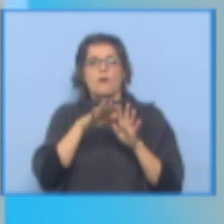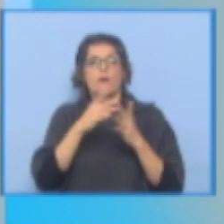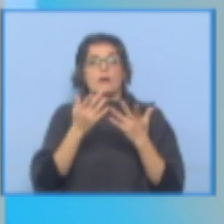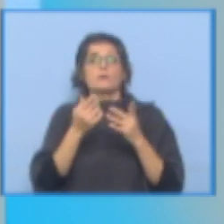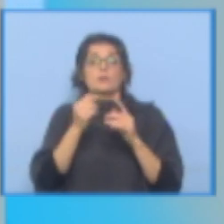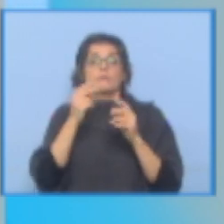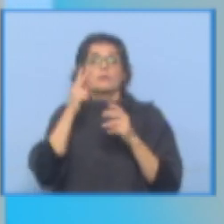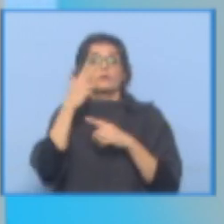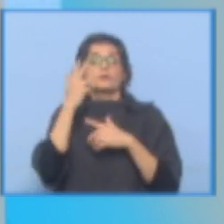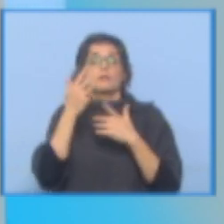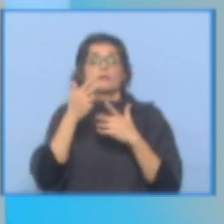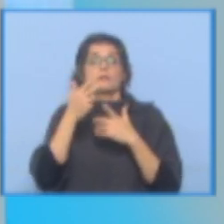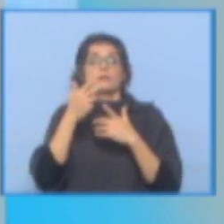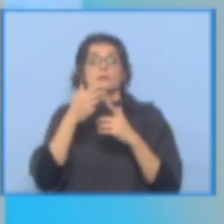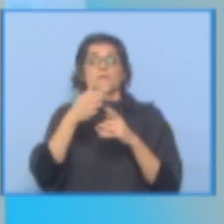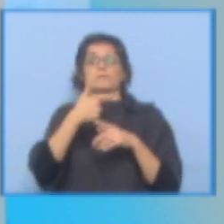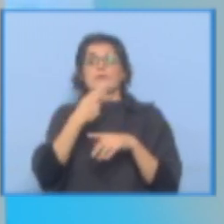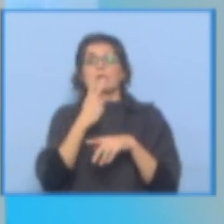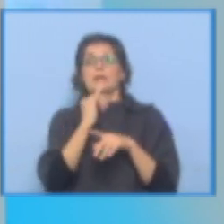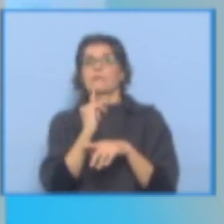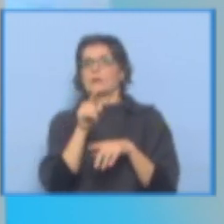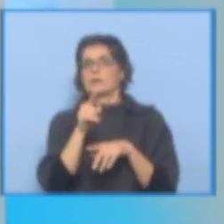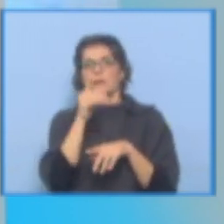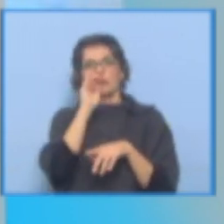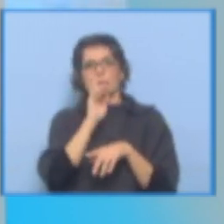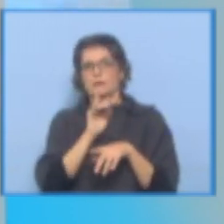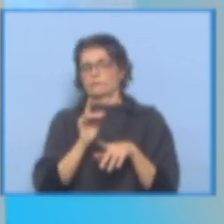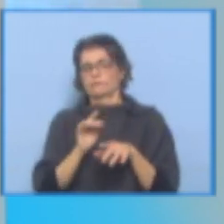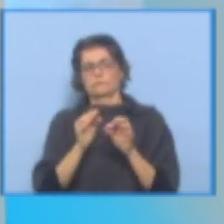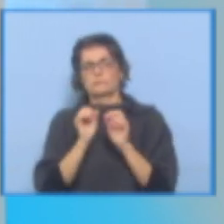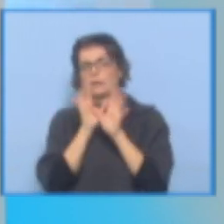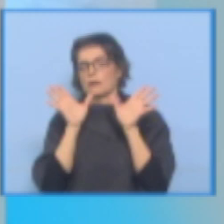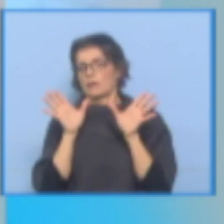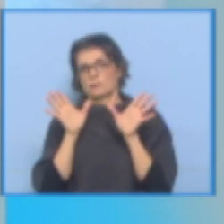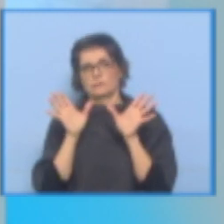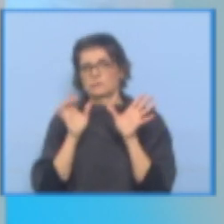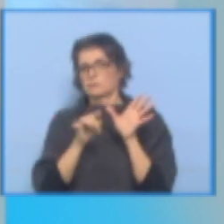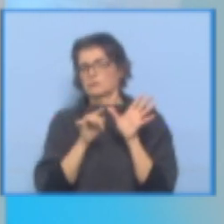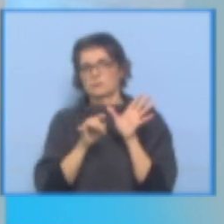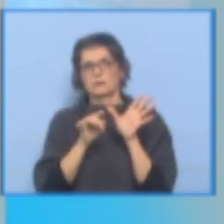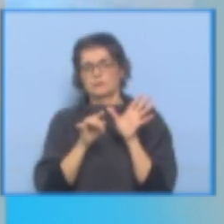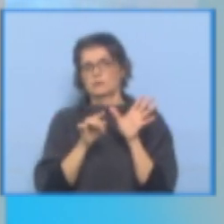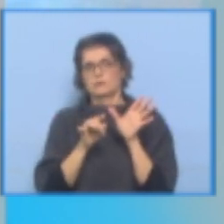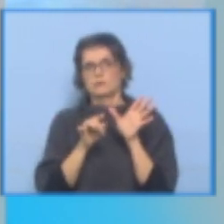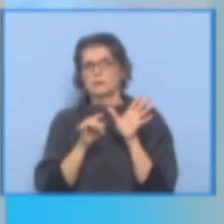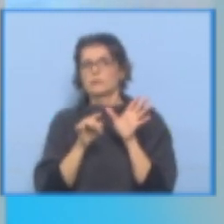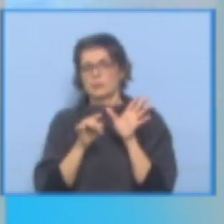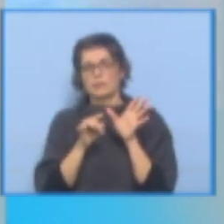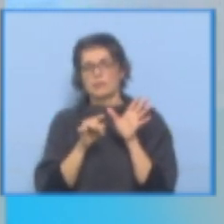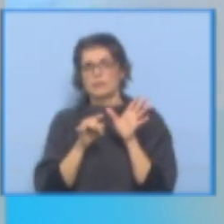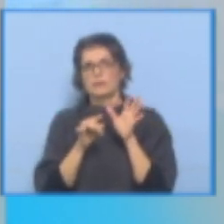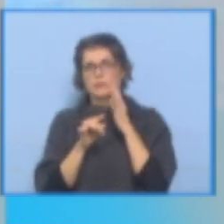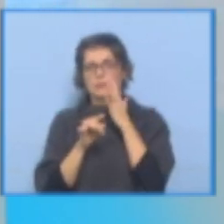TVI, não se aplica, pelo menos clarissimamente, àquilo que é uma conversa de